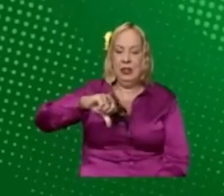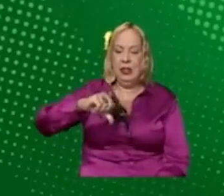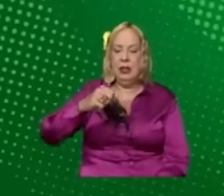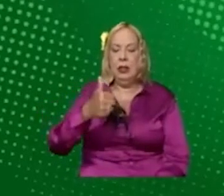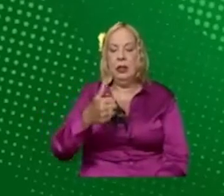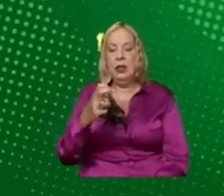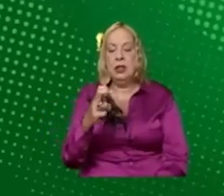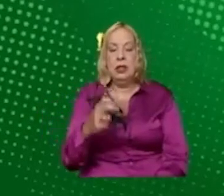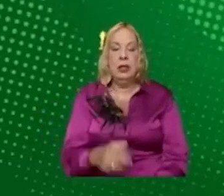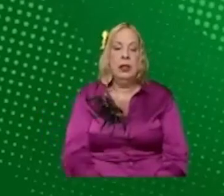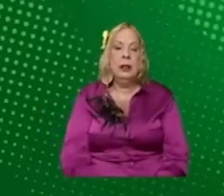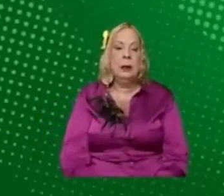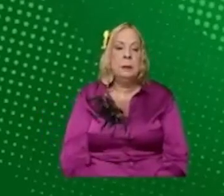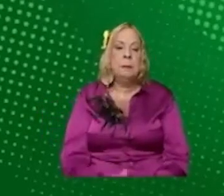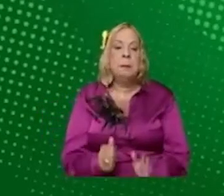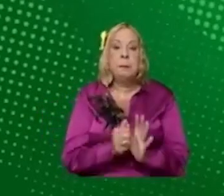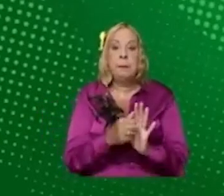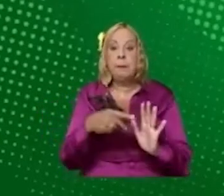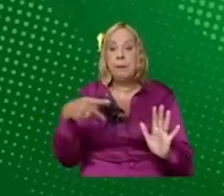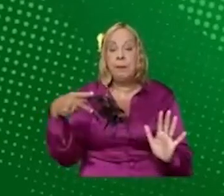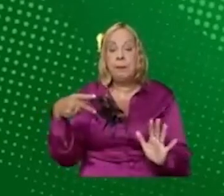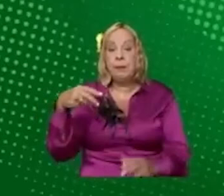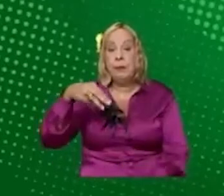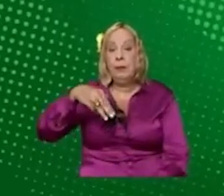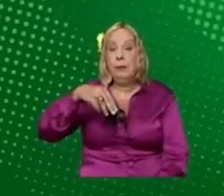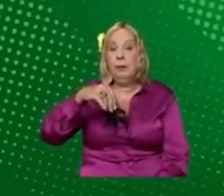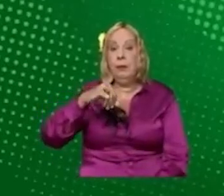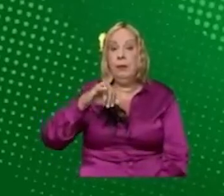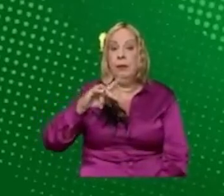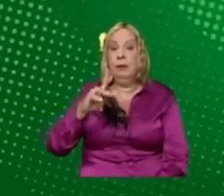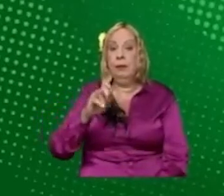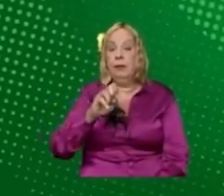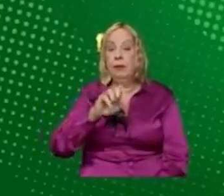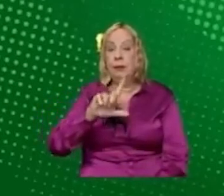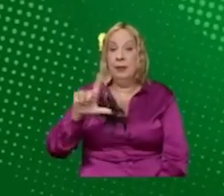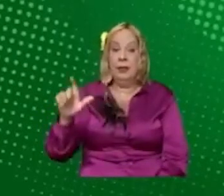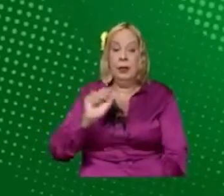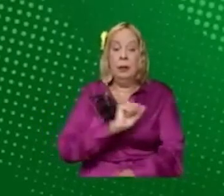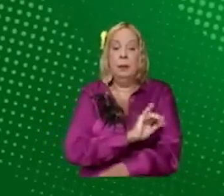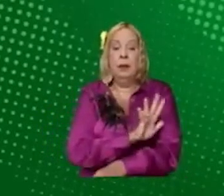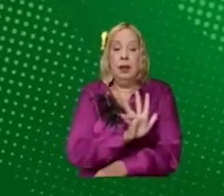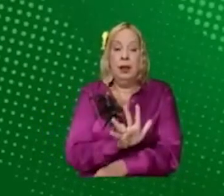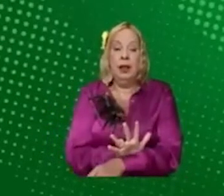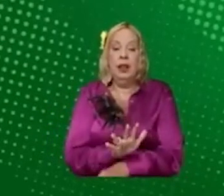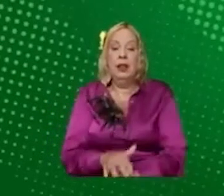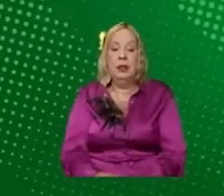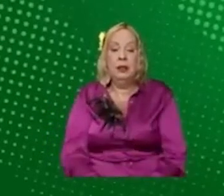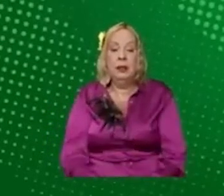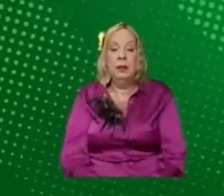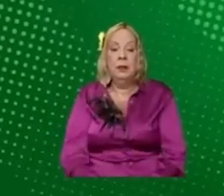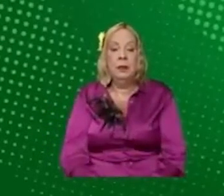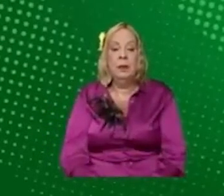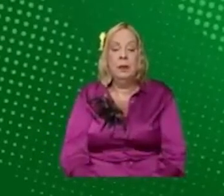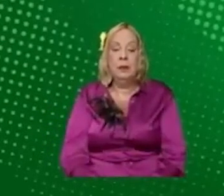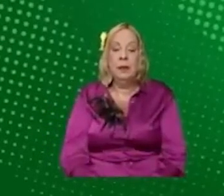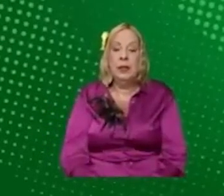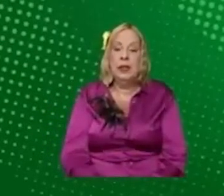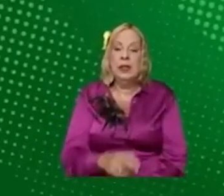754915, nosso aplicativo pé quente pro Michael, lá da Barra dos Coqueiros, parabéns, Michael!